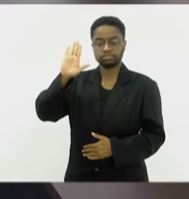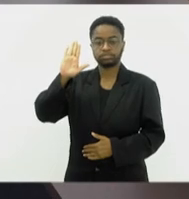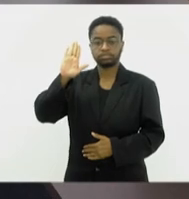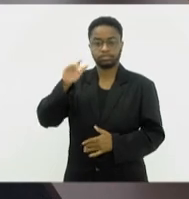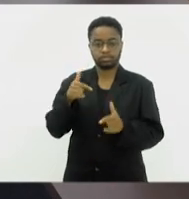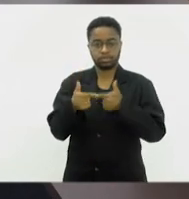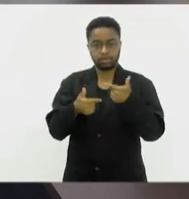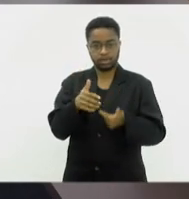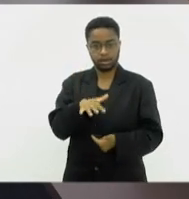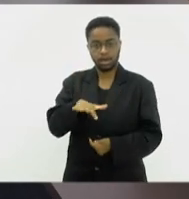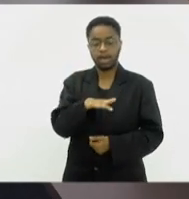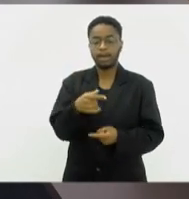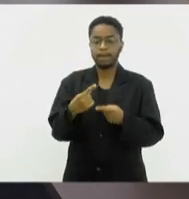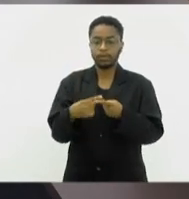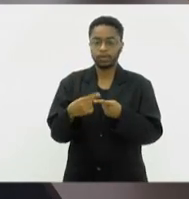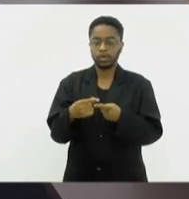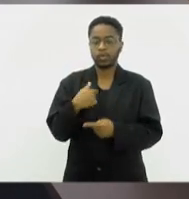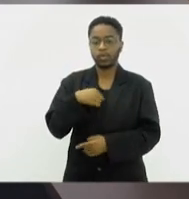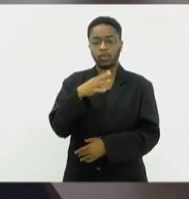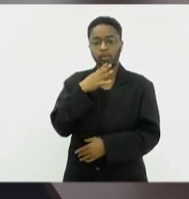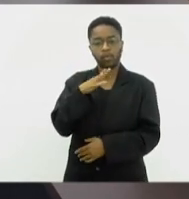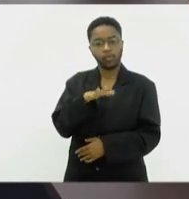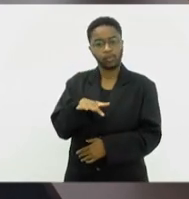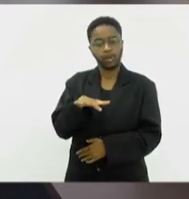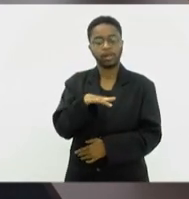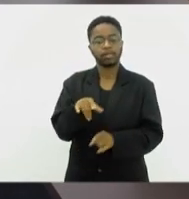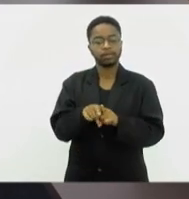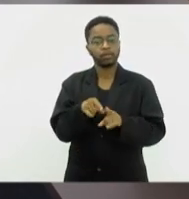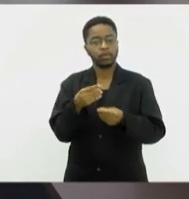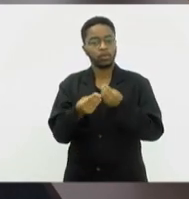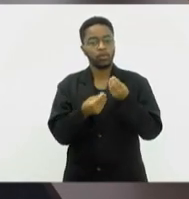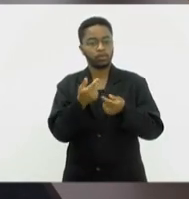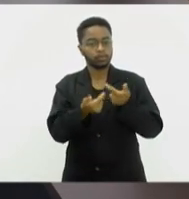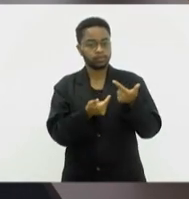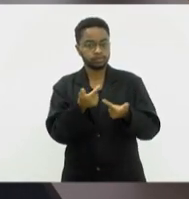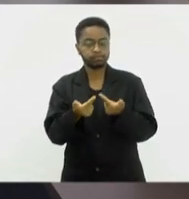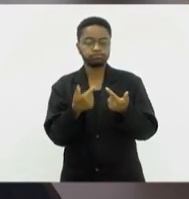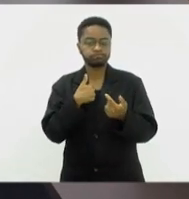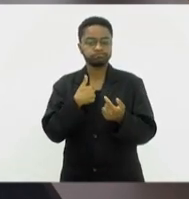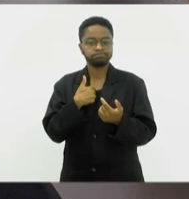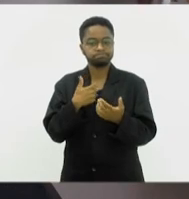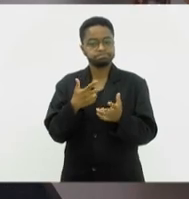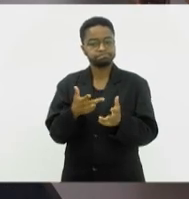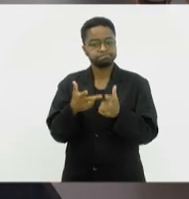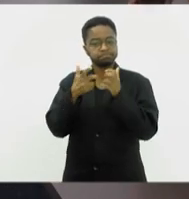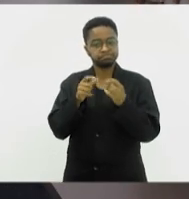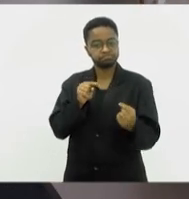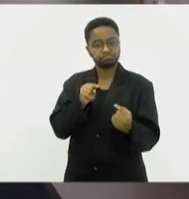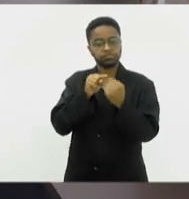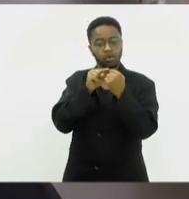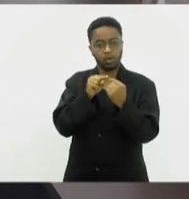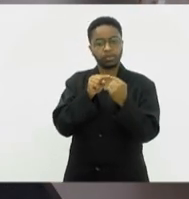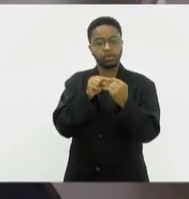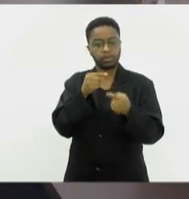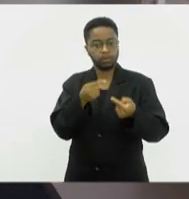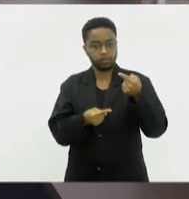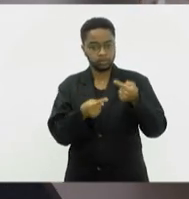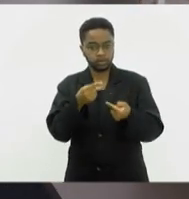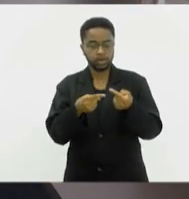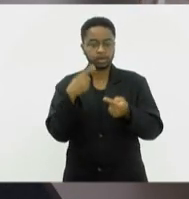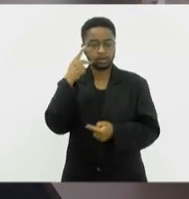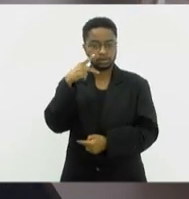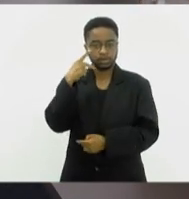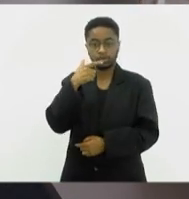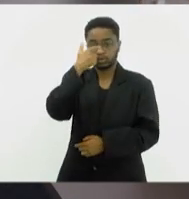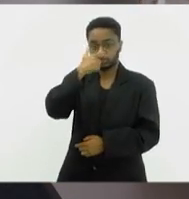porque, ao conhecer e a ler o trabalho e tudo mais, me identifico um pouco com essa política. Eu, por